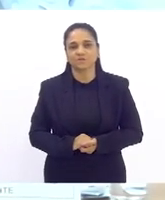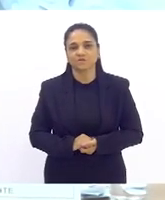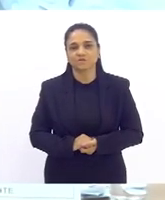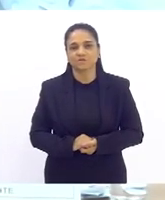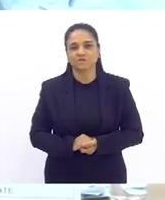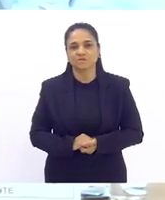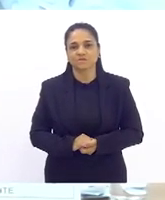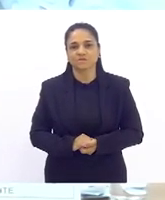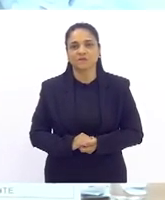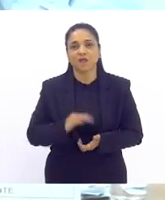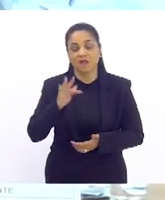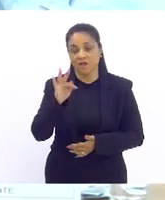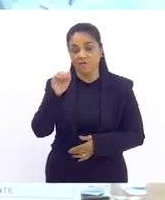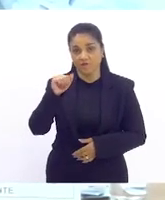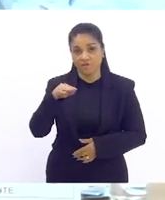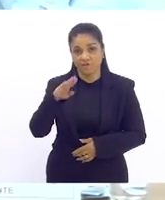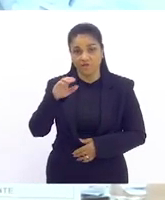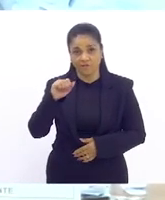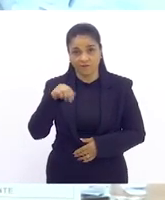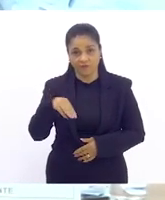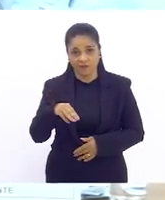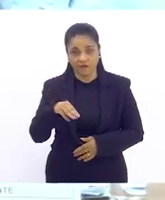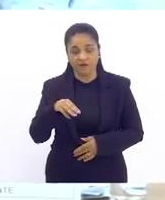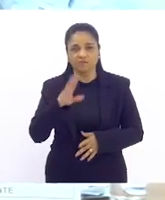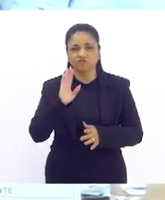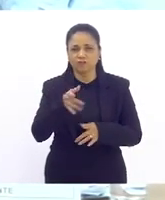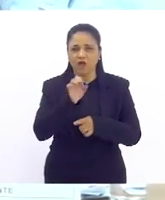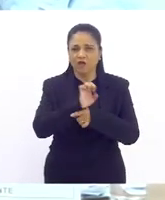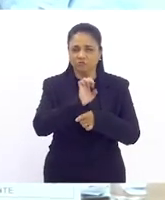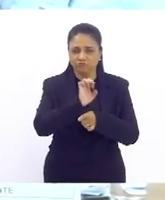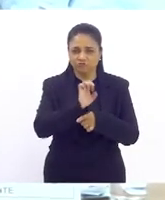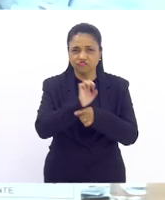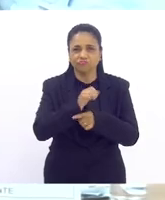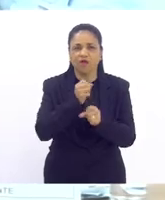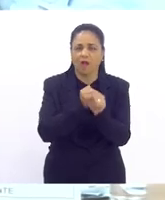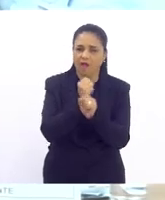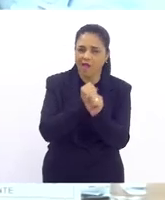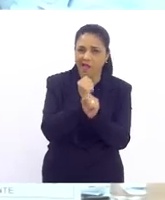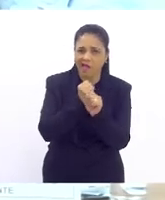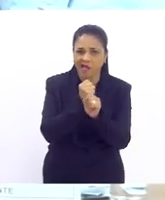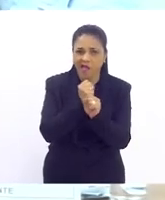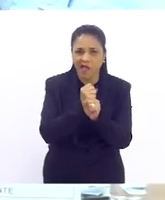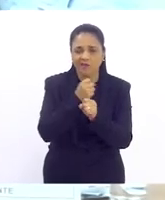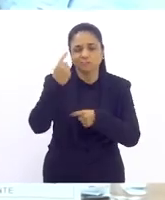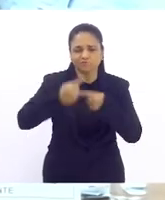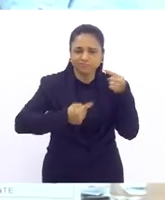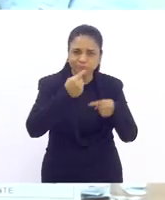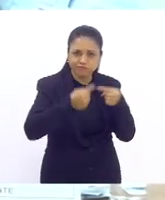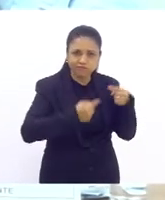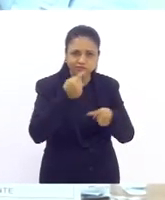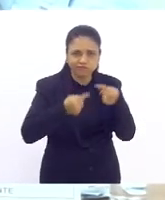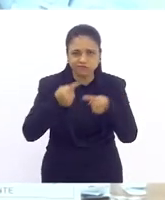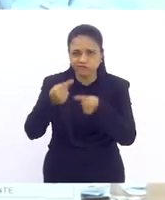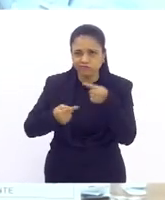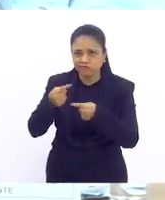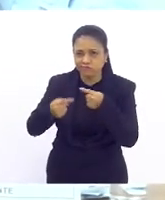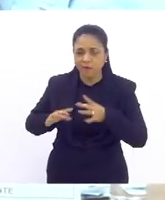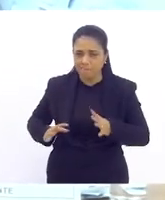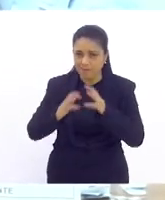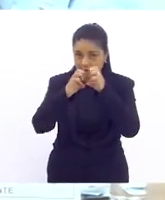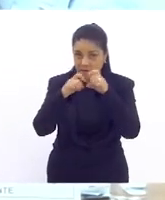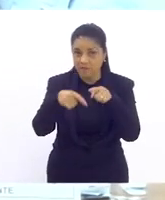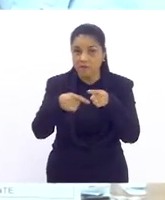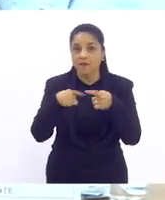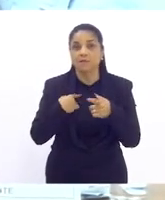nós queremos o fecano na construção Estadual muitos e muitos anos e durante muitos anos a gente fica brigando para que ele fosse realmente investido naquilo